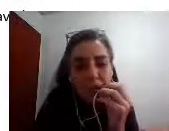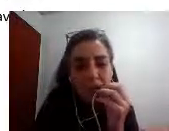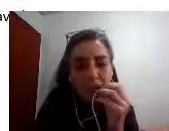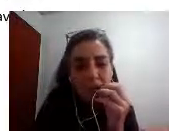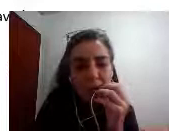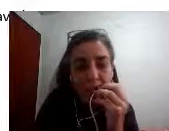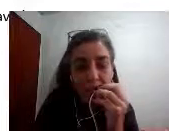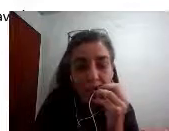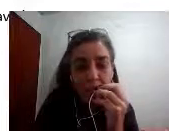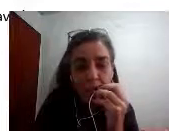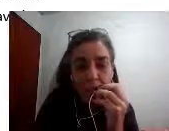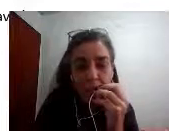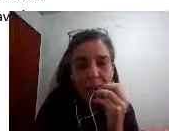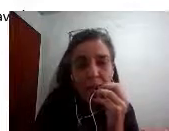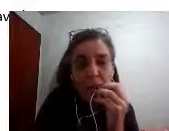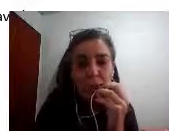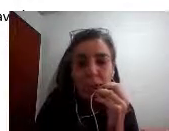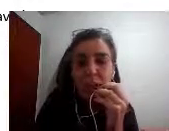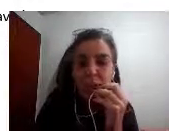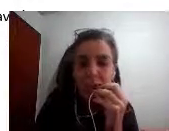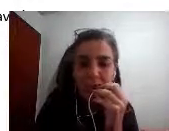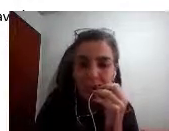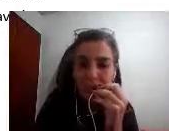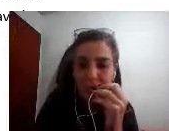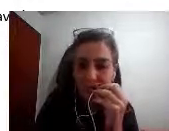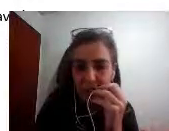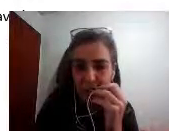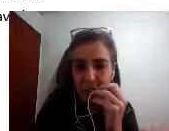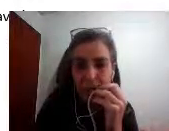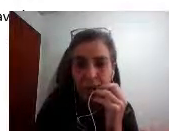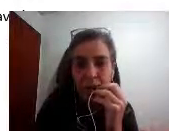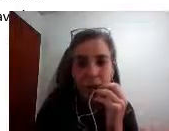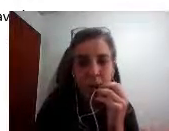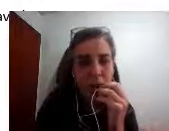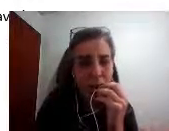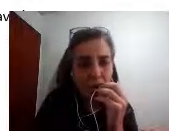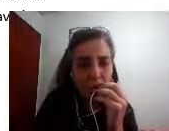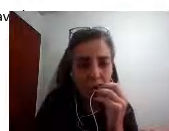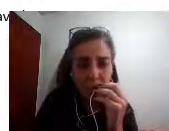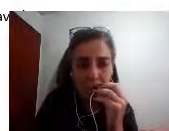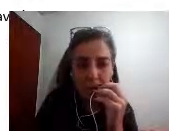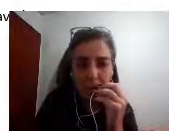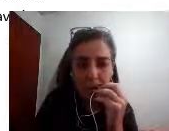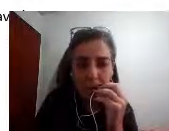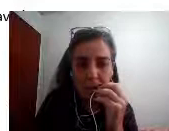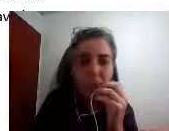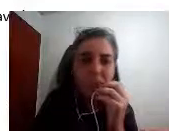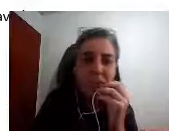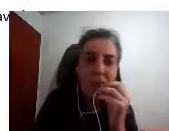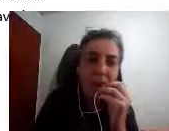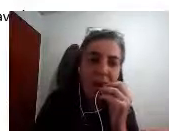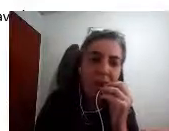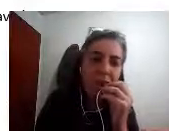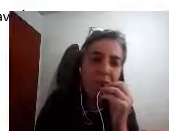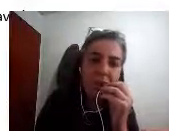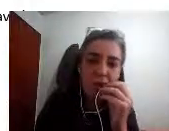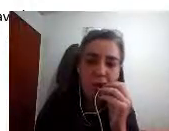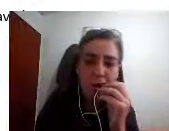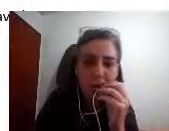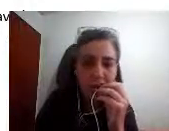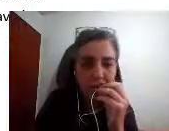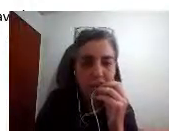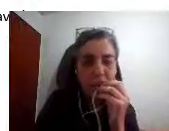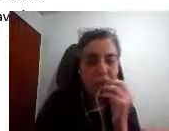produz um detalhe dos afrescos pintados por Michelangelo no Capela Sistina. Sobre a imagem, se eu considero esse histórico, assinale a